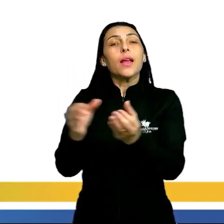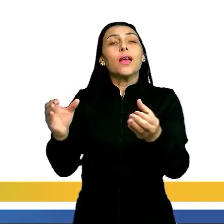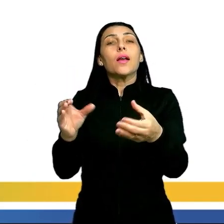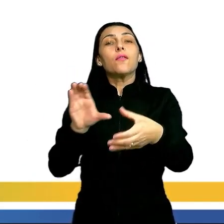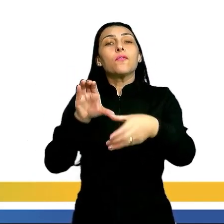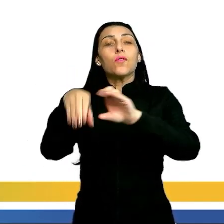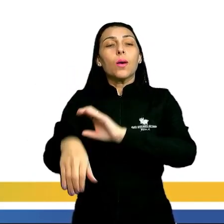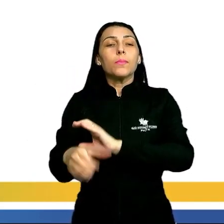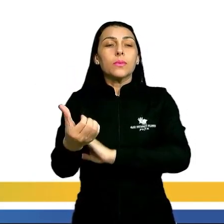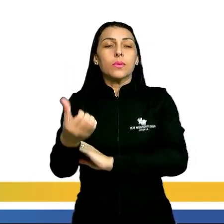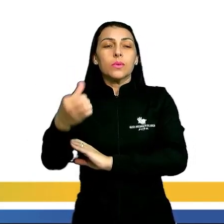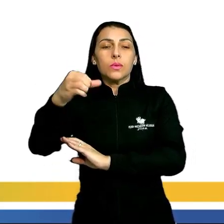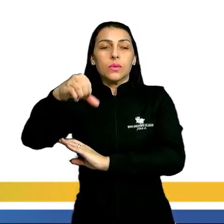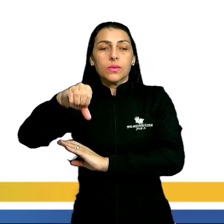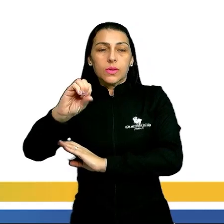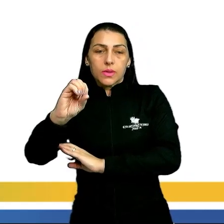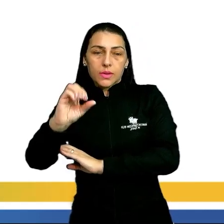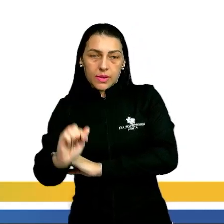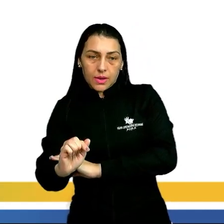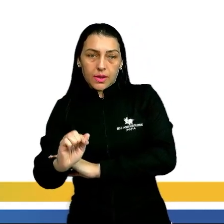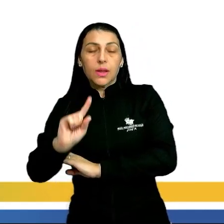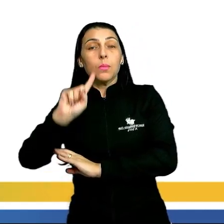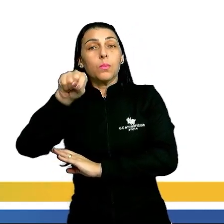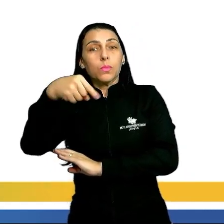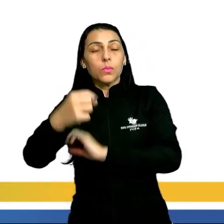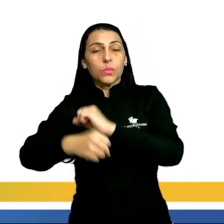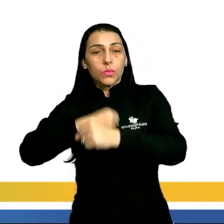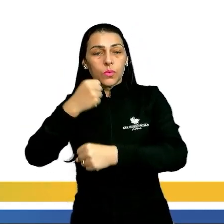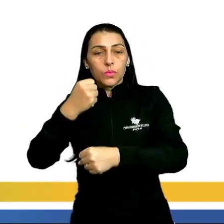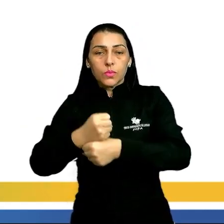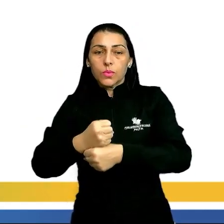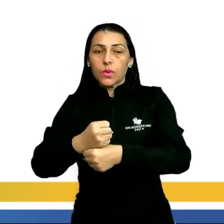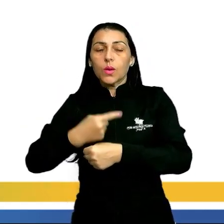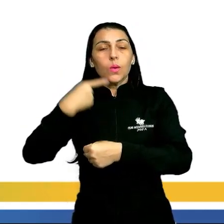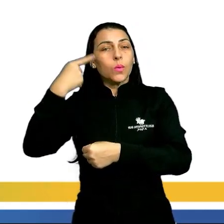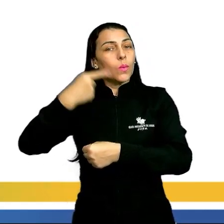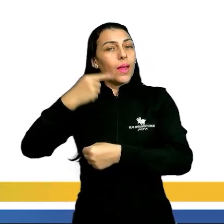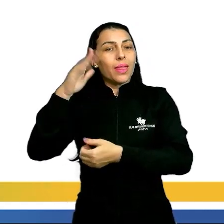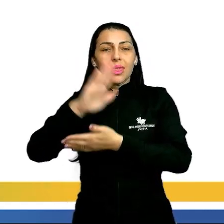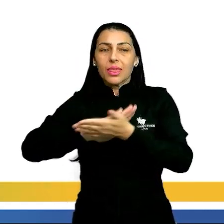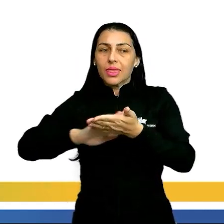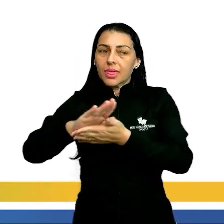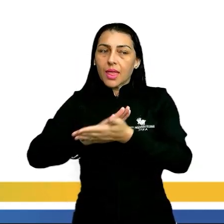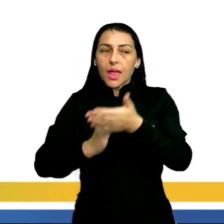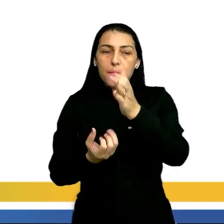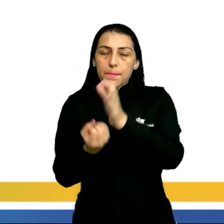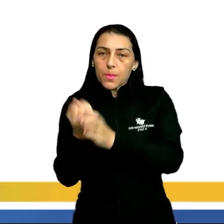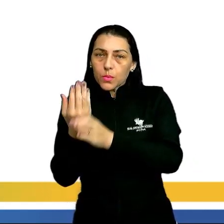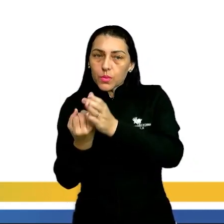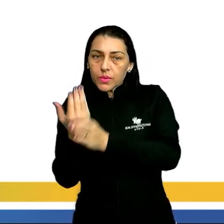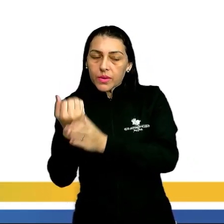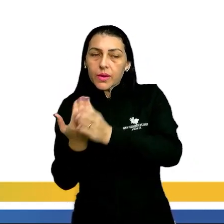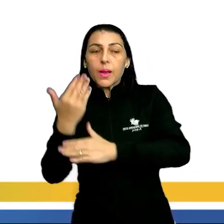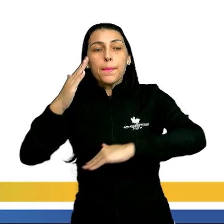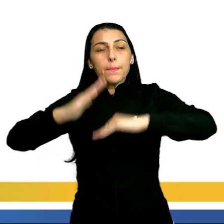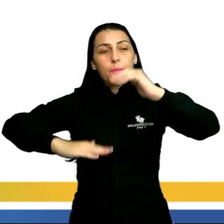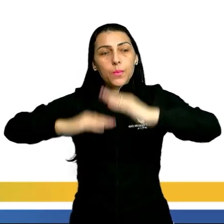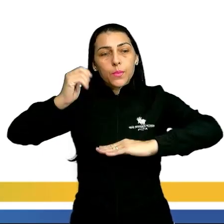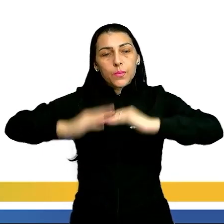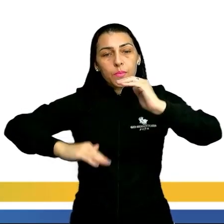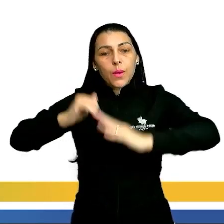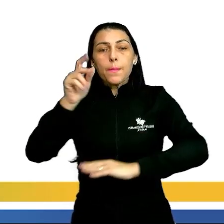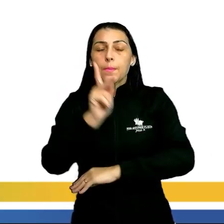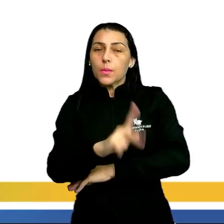em 1907. Nos anos seguintes, ele não advogou, então a produção dele, a profissão dele é